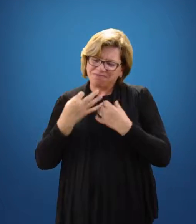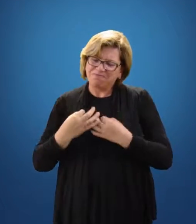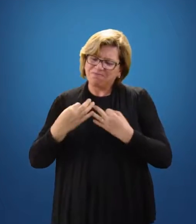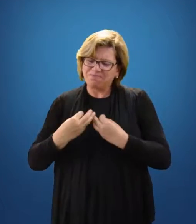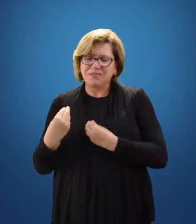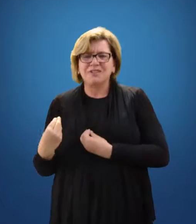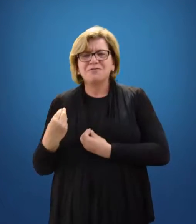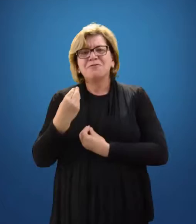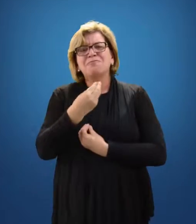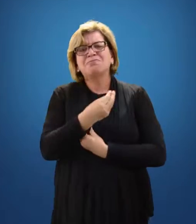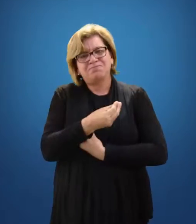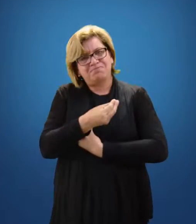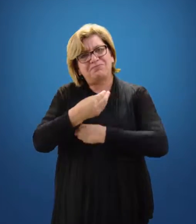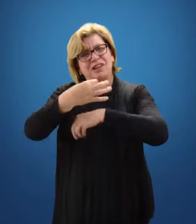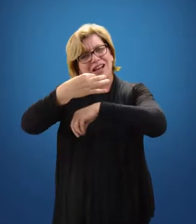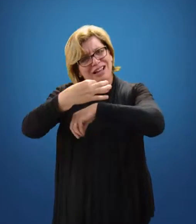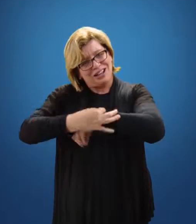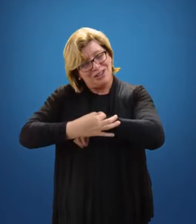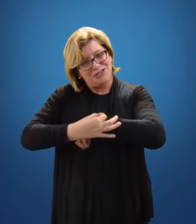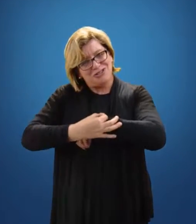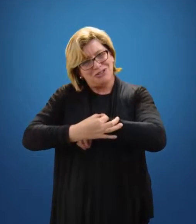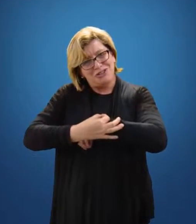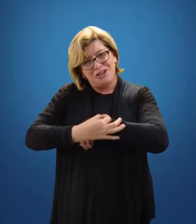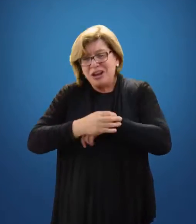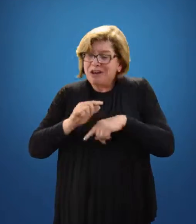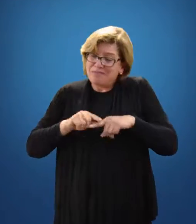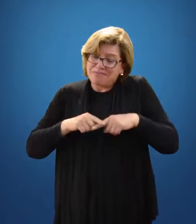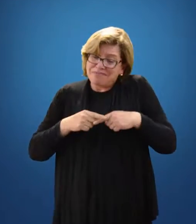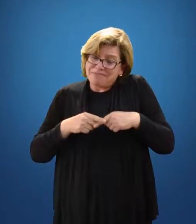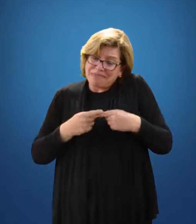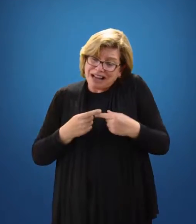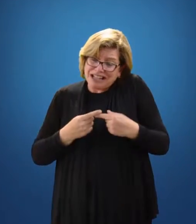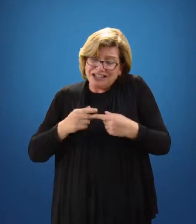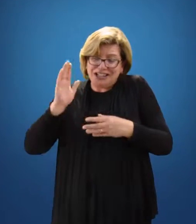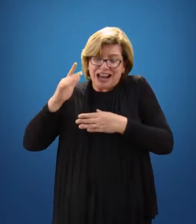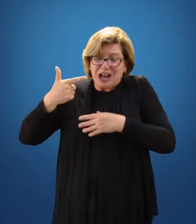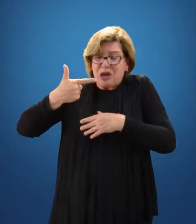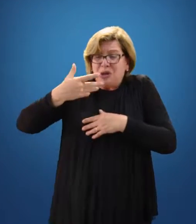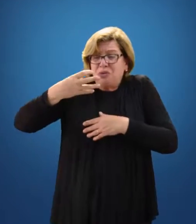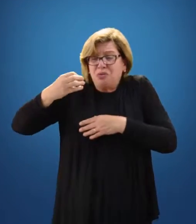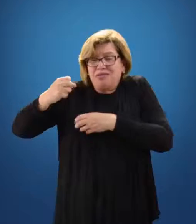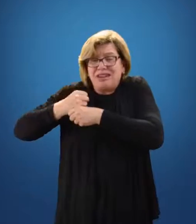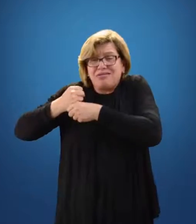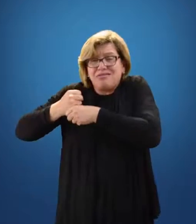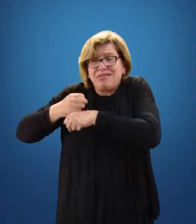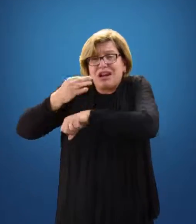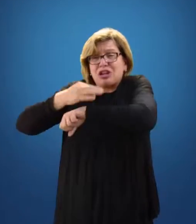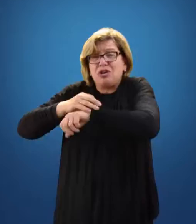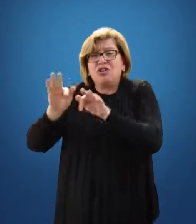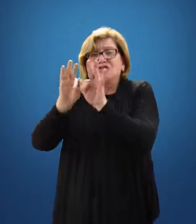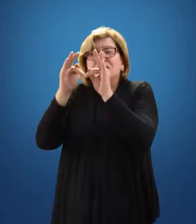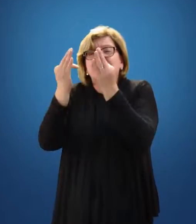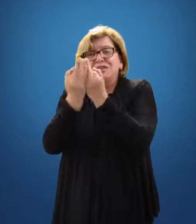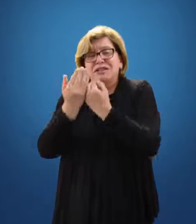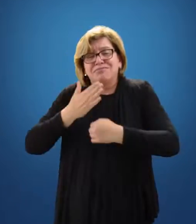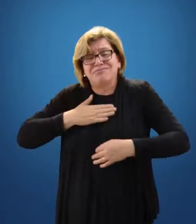esse relógio, apesar dele ser um relógio que está na minha família há 200 anos.